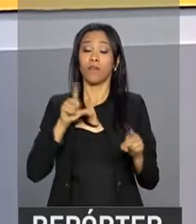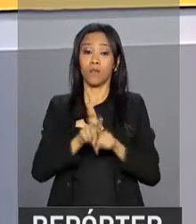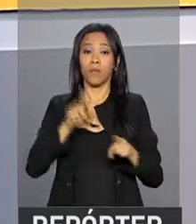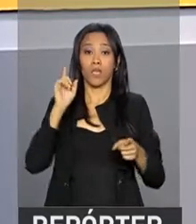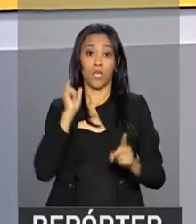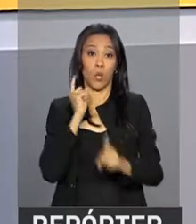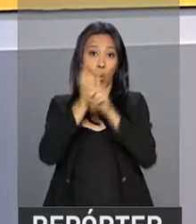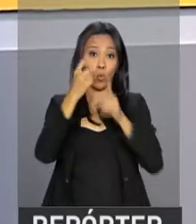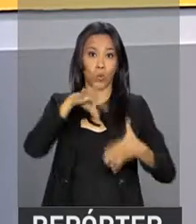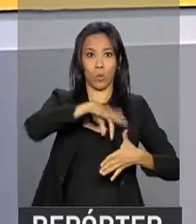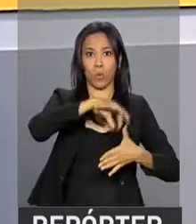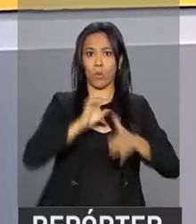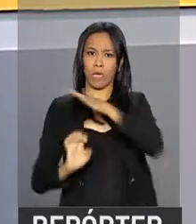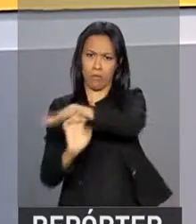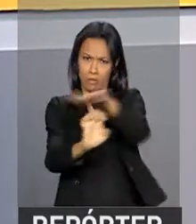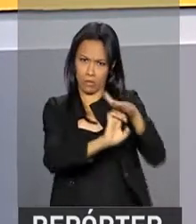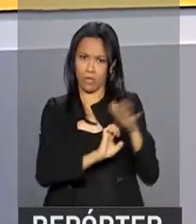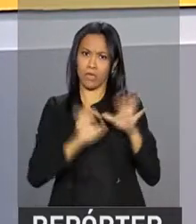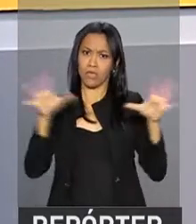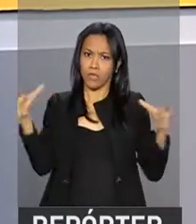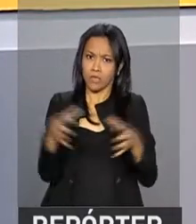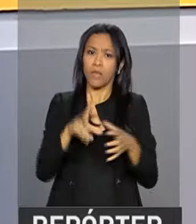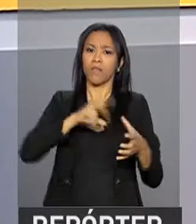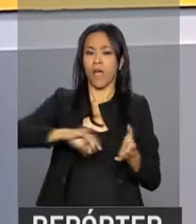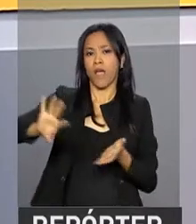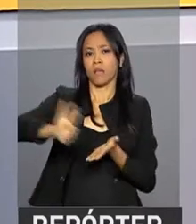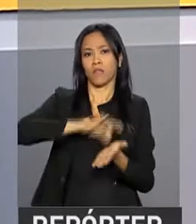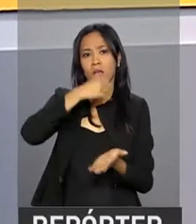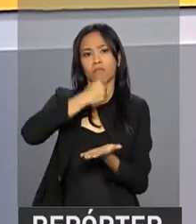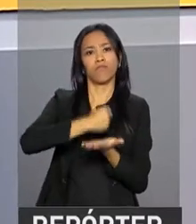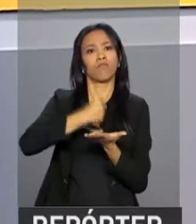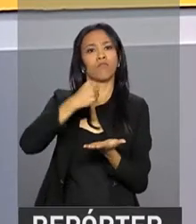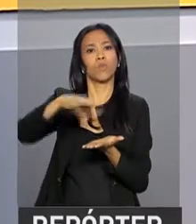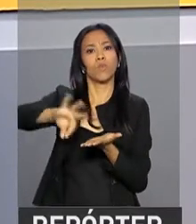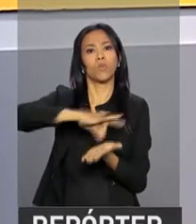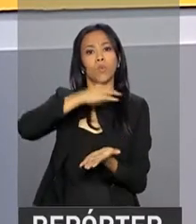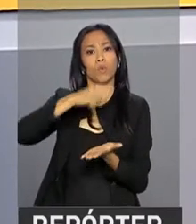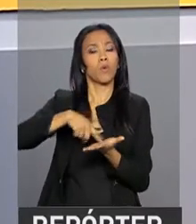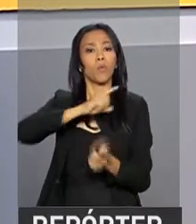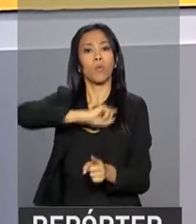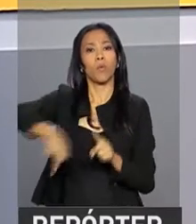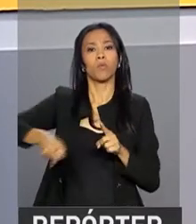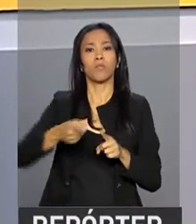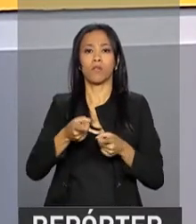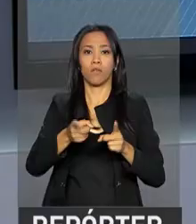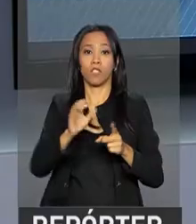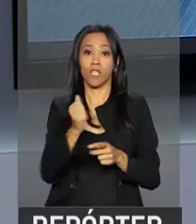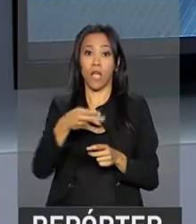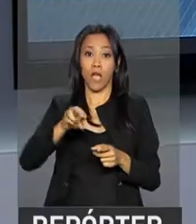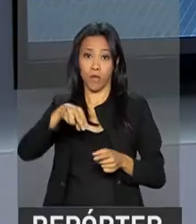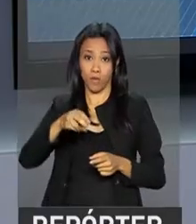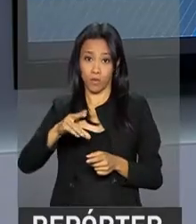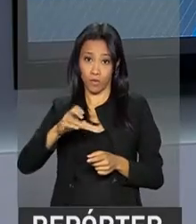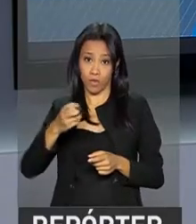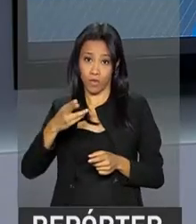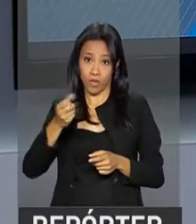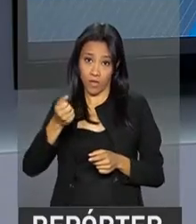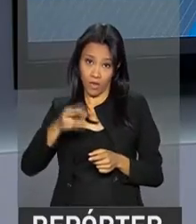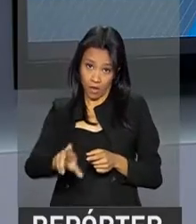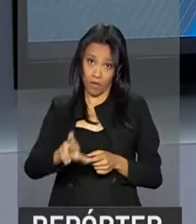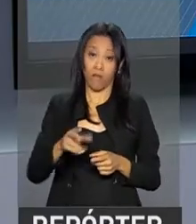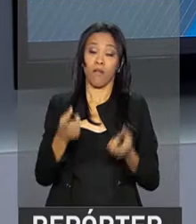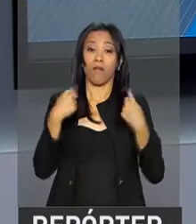e vai assinar o tratado da onu sobre a proibição de armas nucleares e o